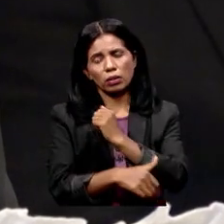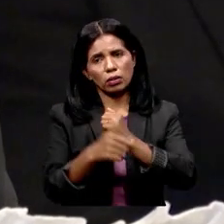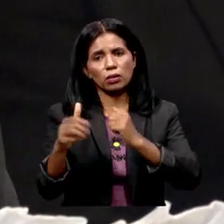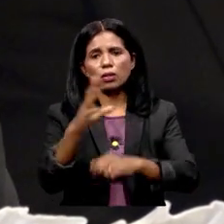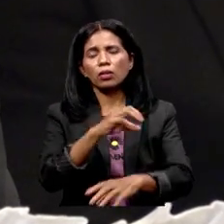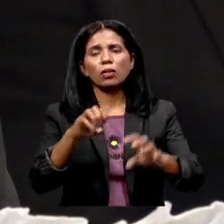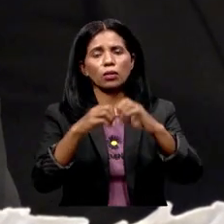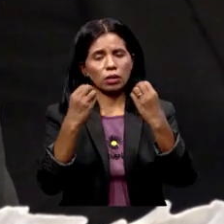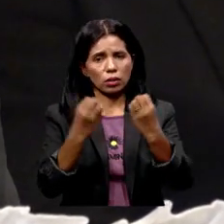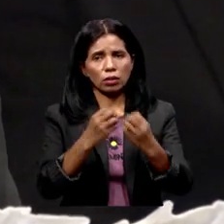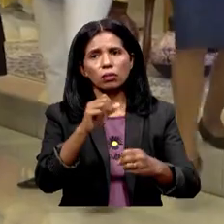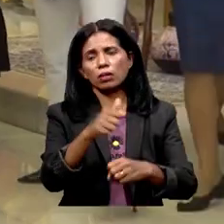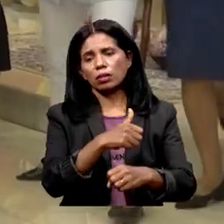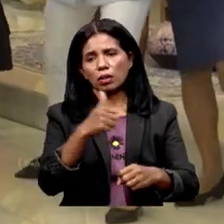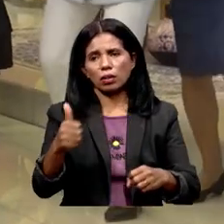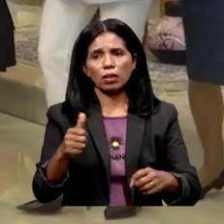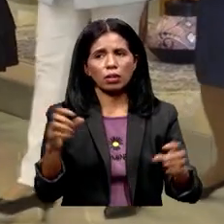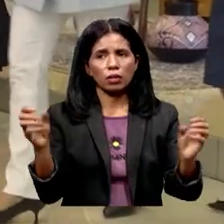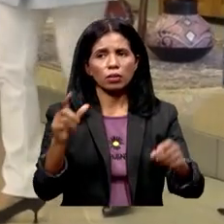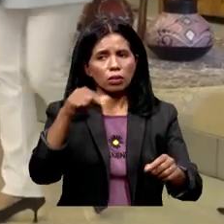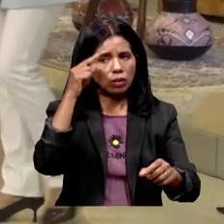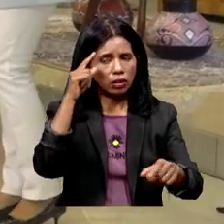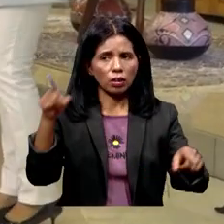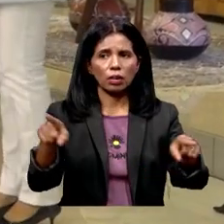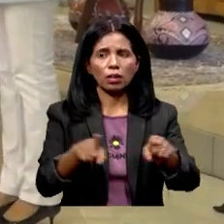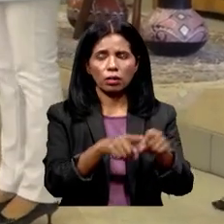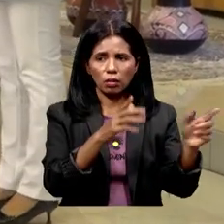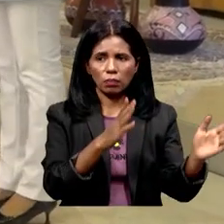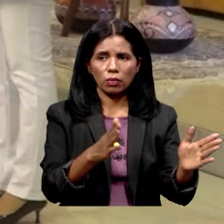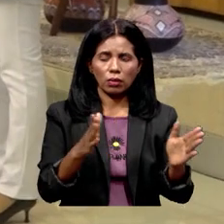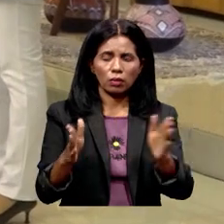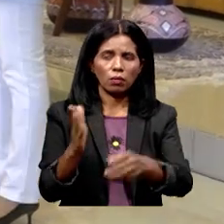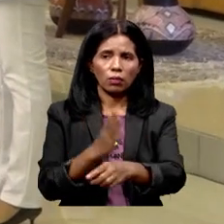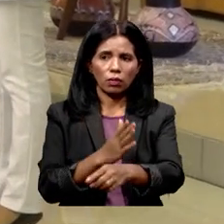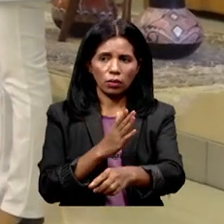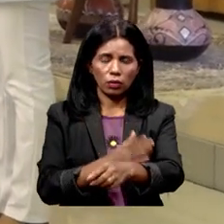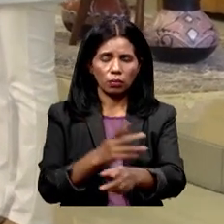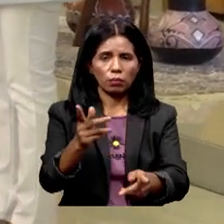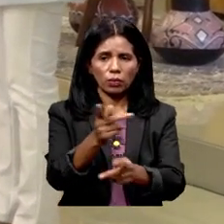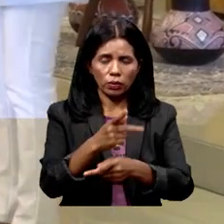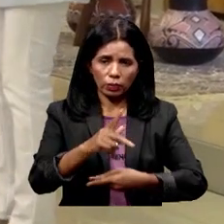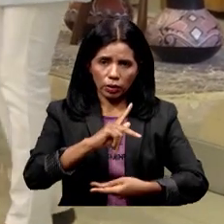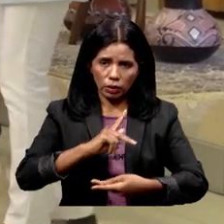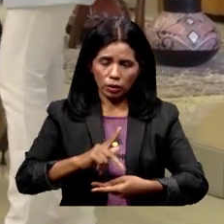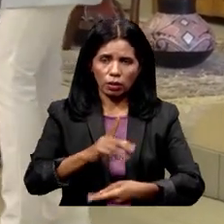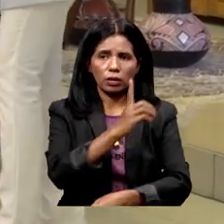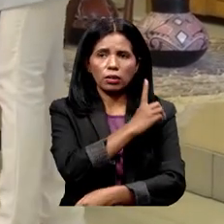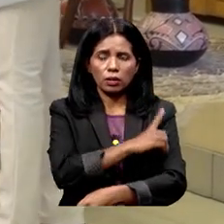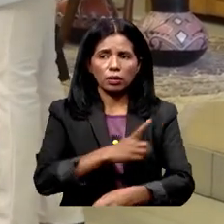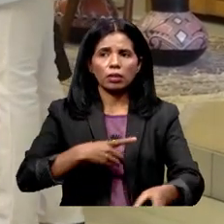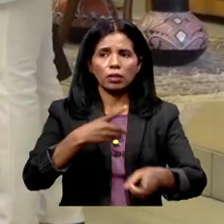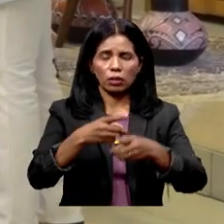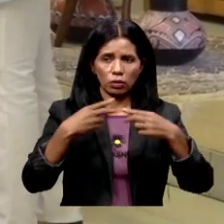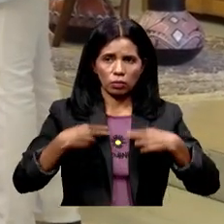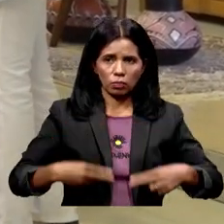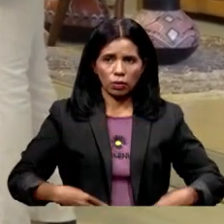organizasaun governamentais kanaun governamentais hanesan prosesu promove protesaun no defesa ba direitos humanos iha